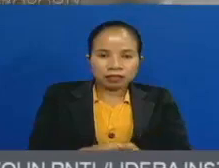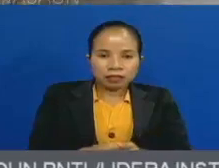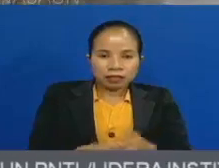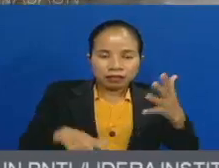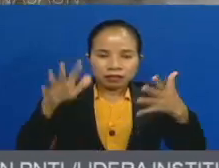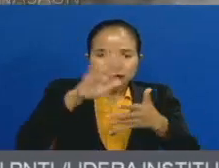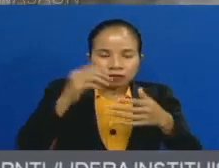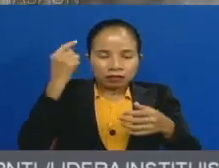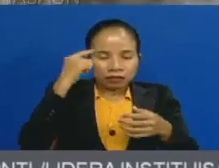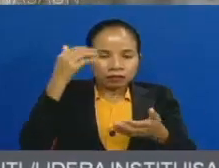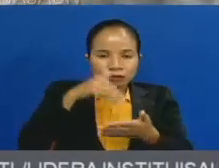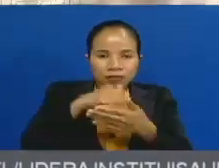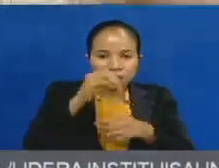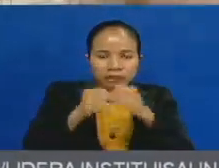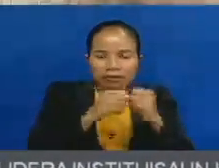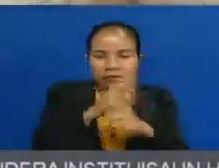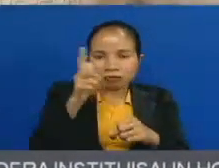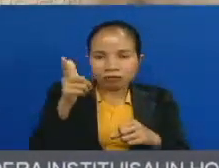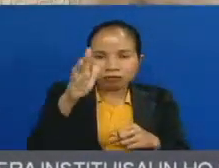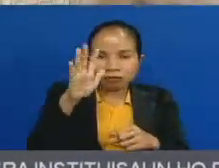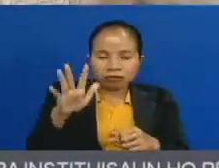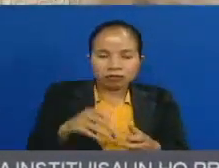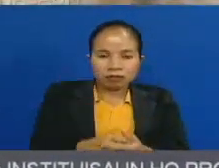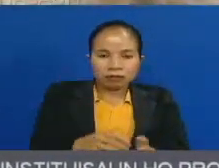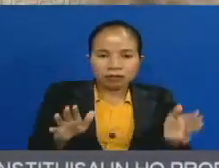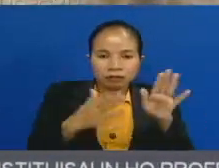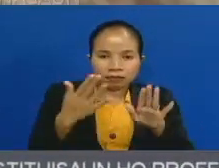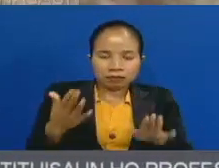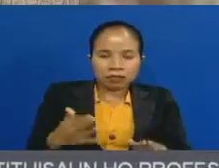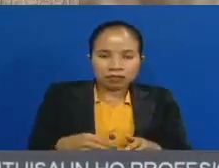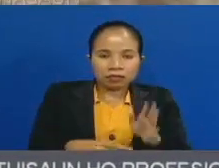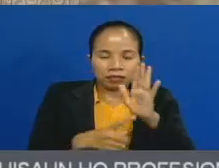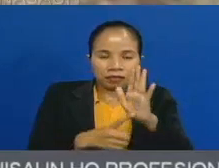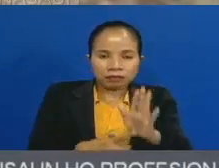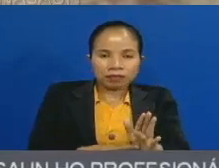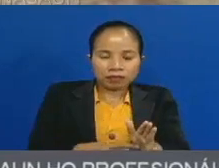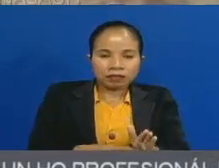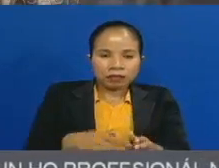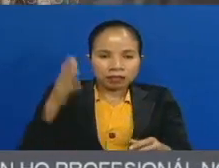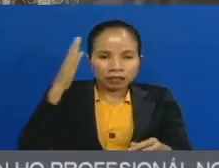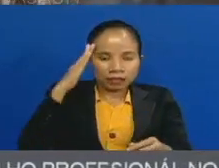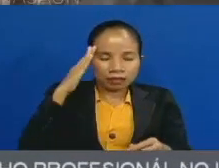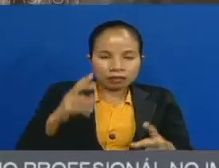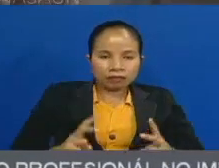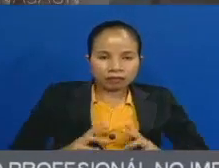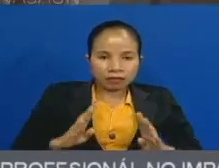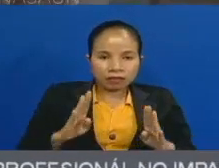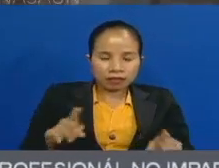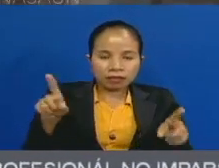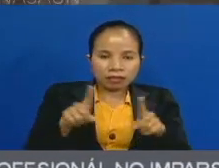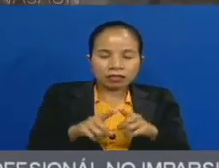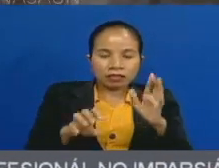âmbito reflexão, batinan rua nulo resin lima ne falecimento. Sa se mori sira reconhece cata. Saudoso,